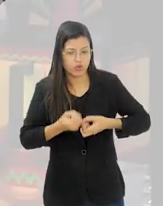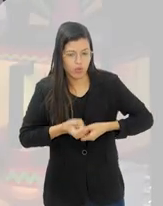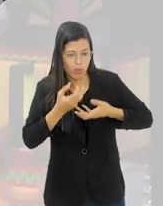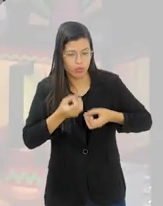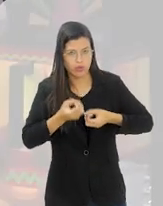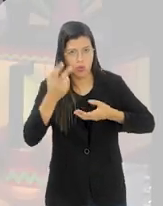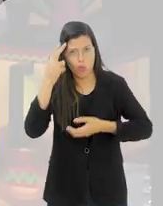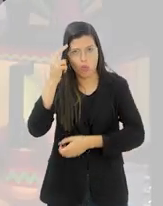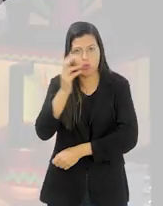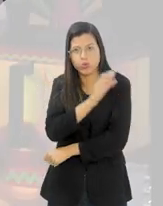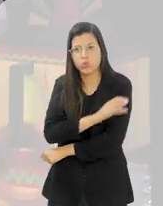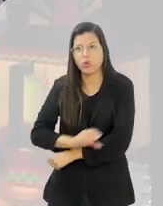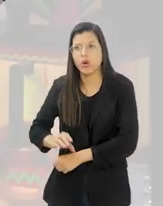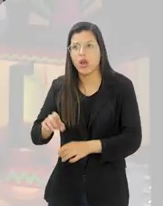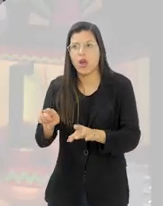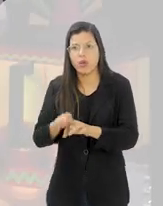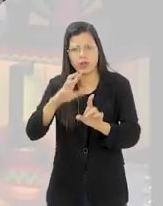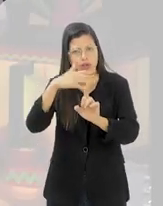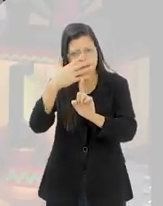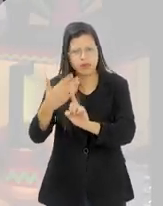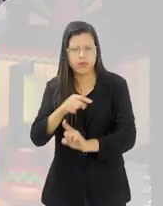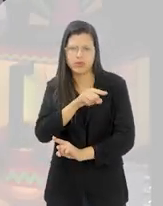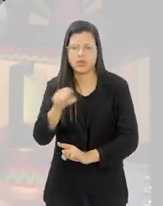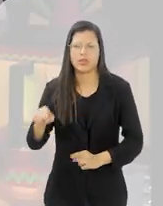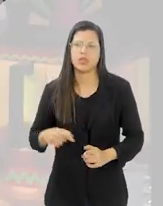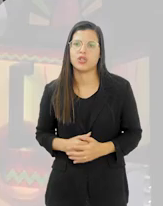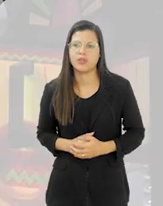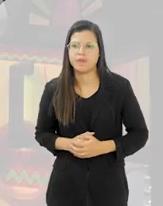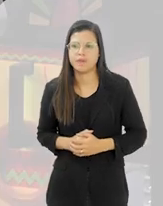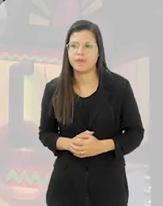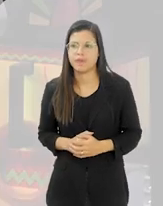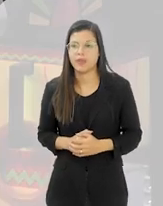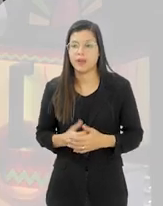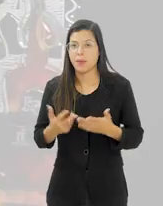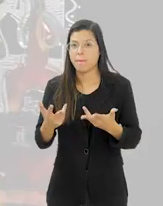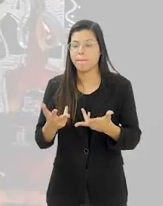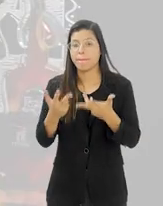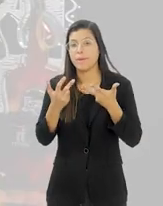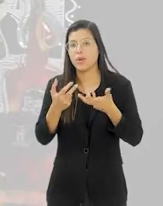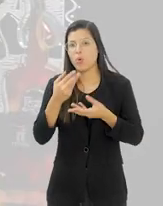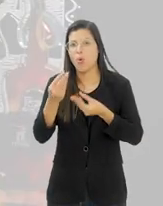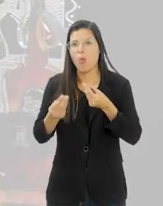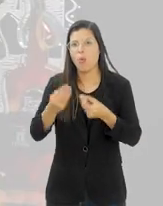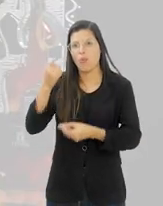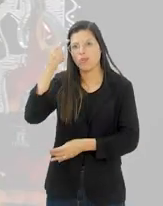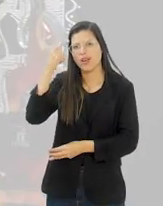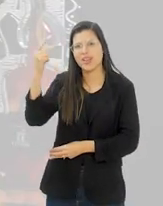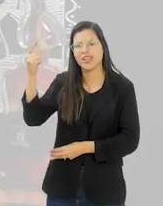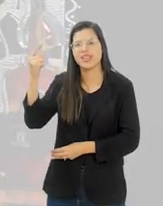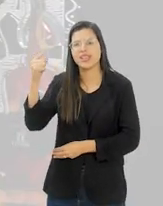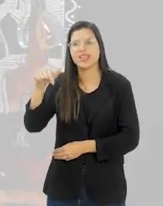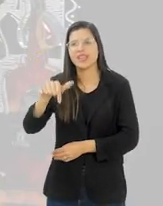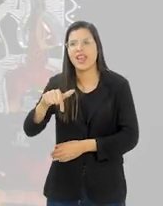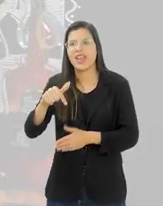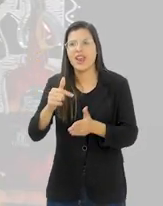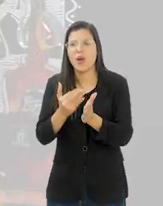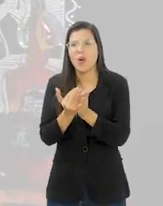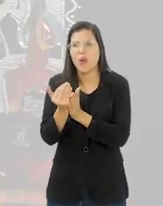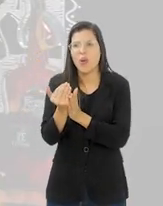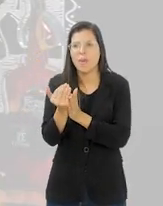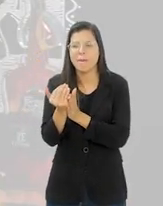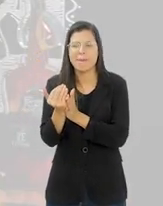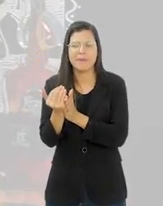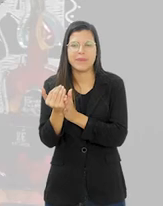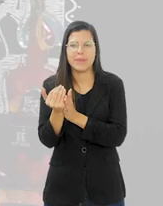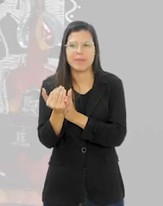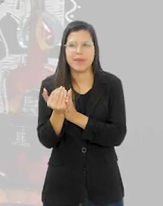de produção cultural e exaltar vocês, dar voz a vocês. Só isso. Olha a abrangência, né, de uma ideia. Né? É, nasceu começa